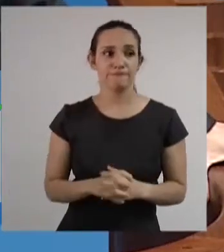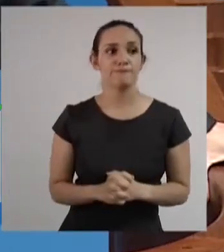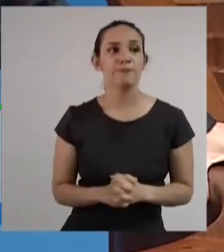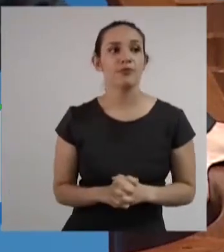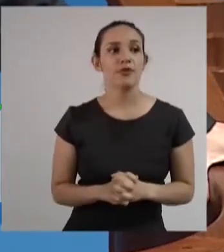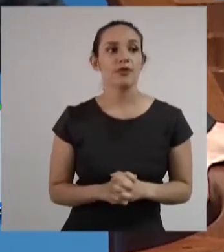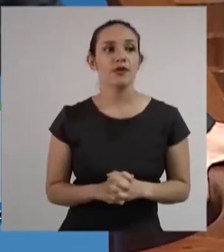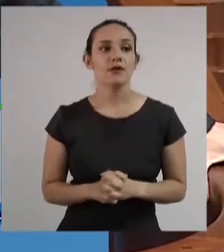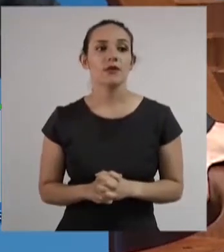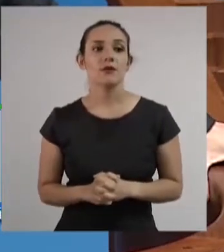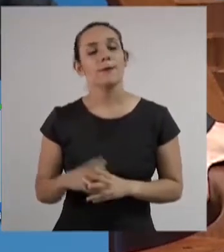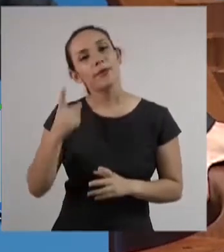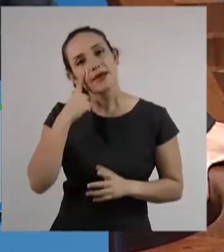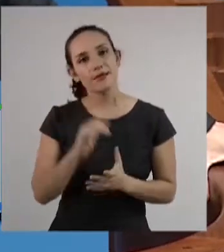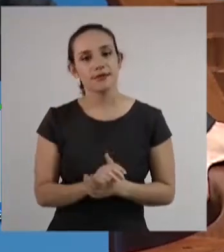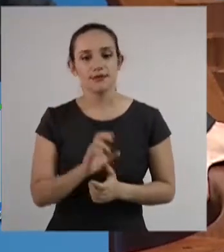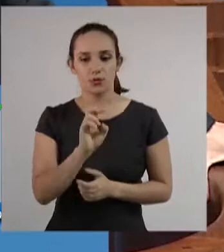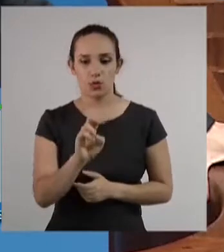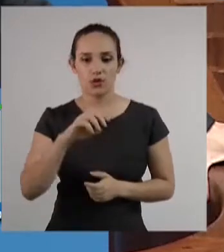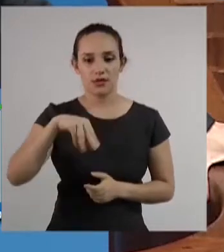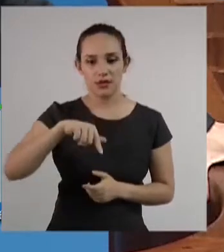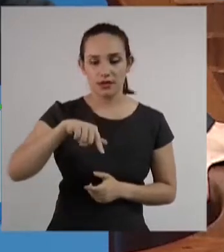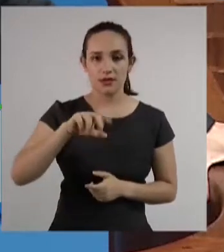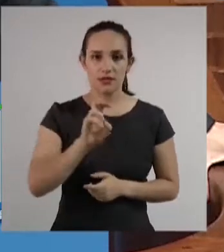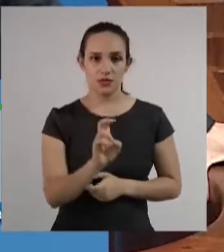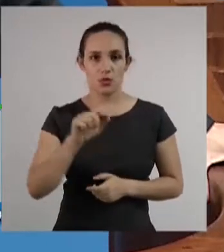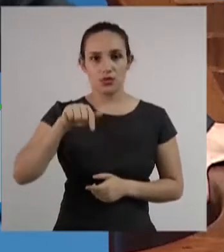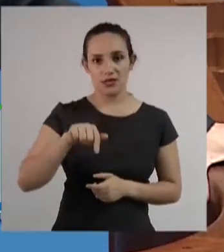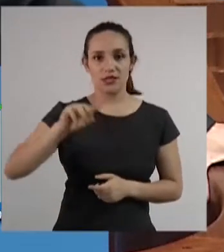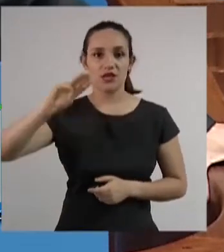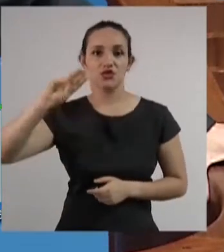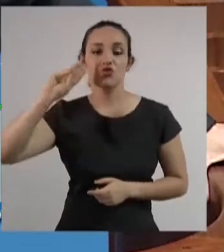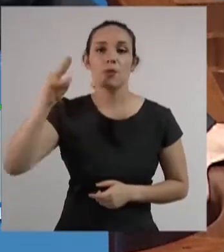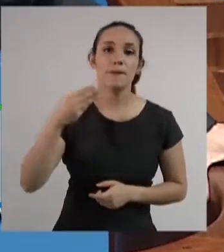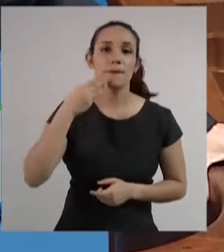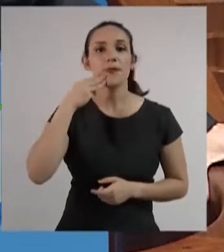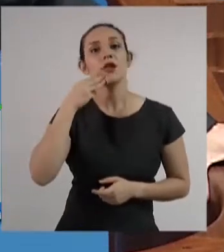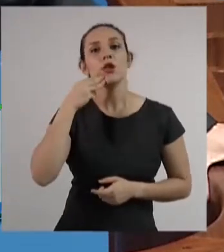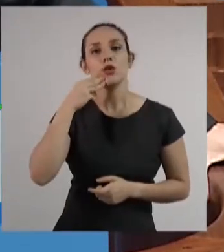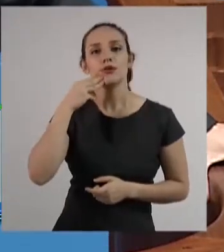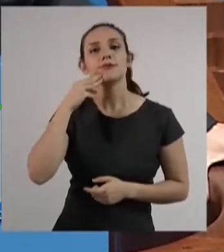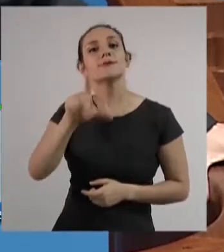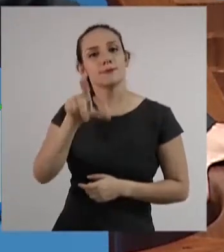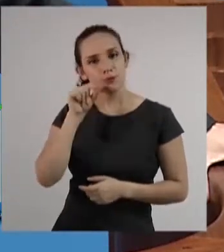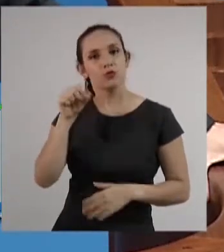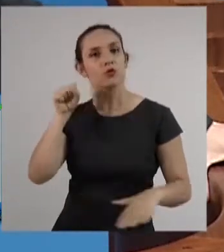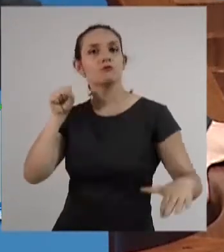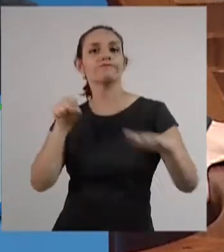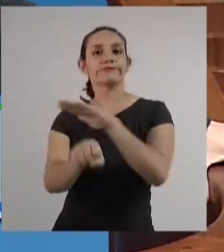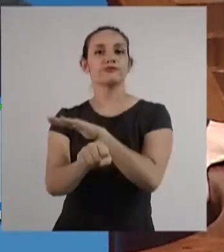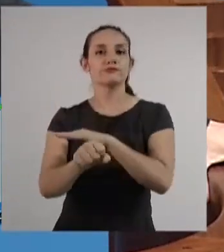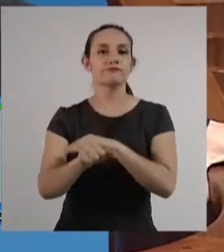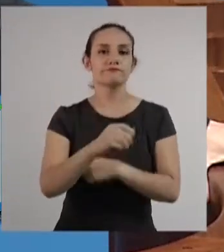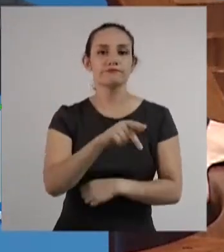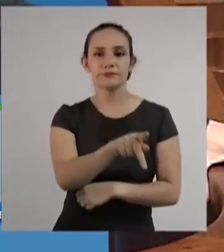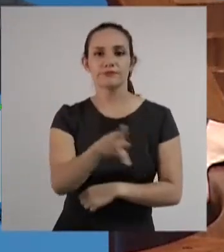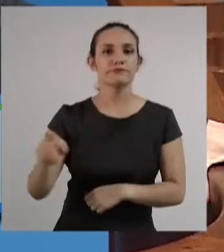Infelizmente, 57 milhões de eleitores nos colocaram nesse mar de incertezas, de